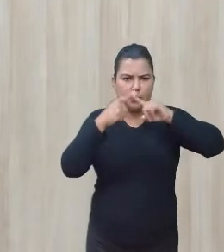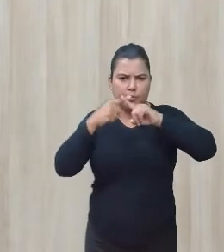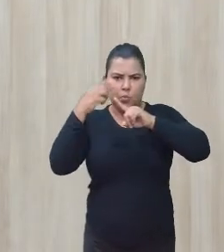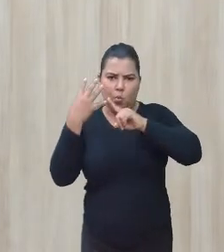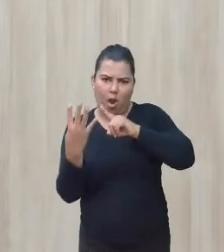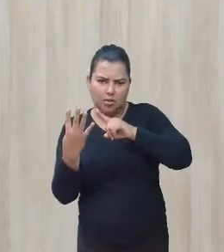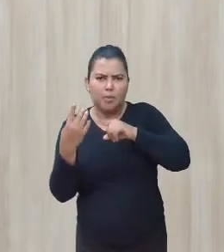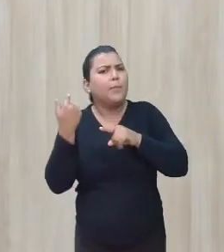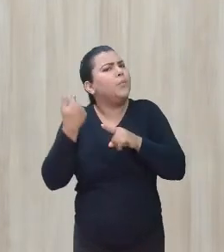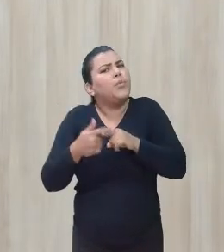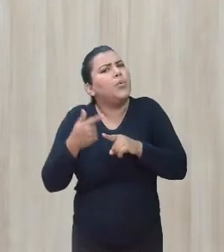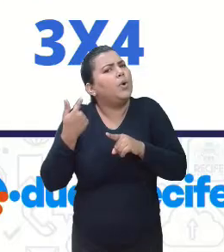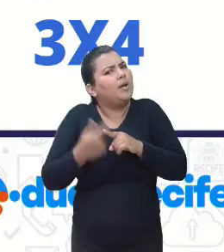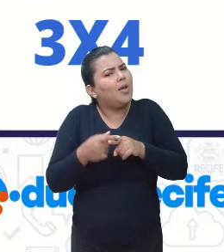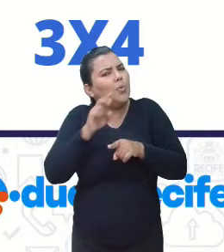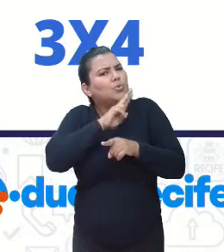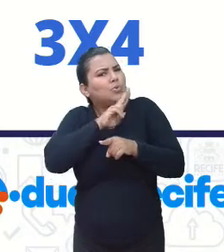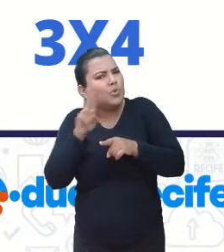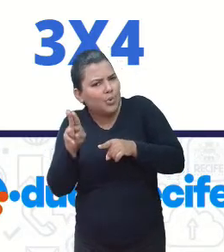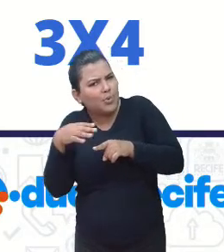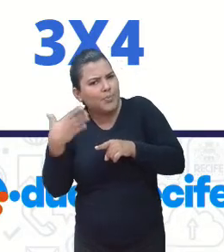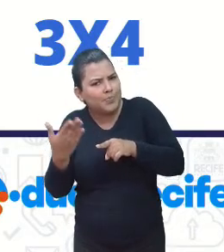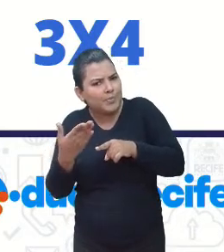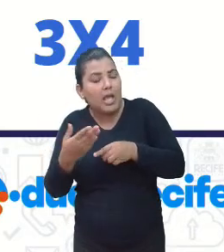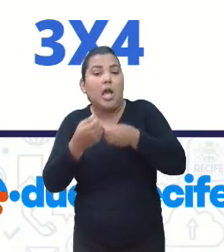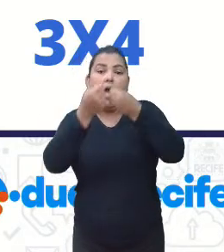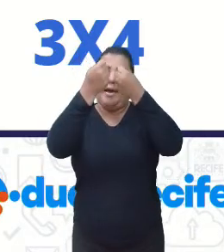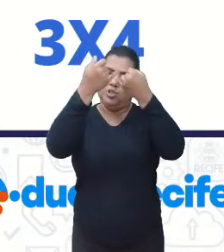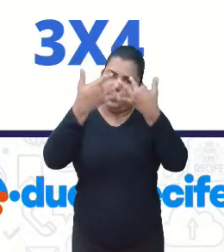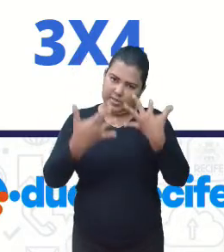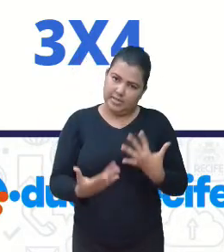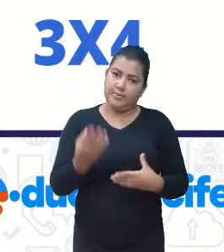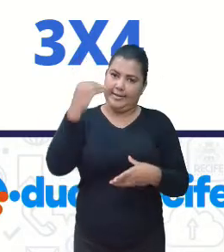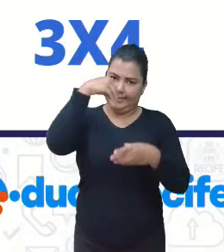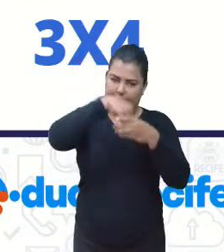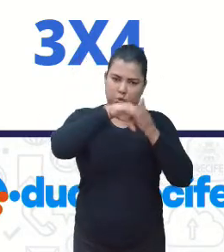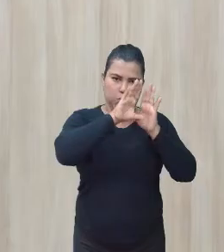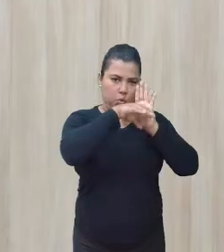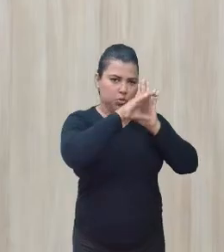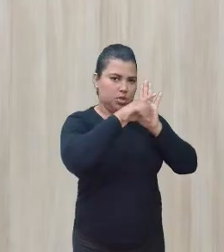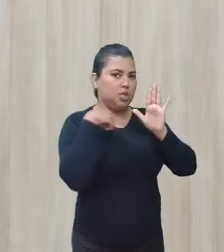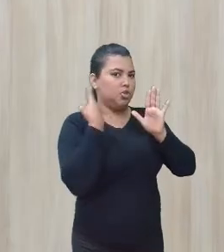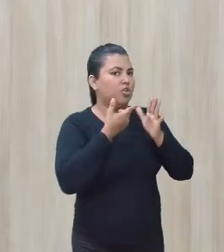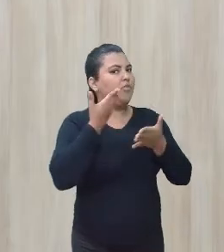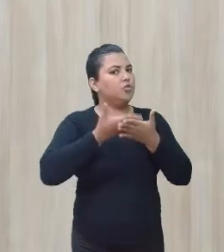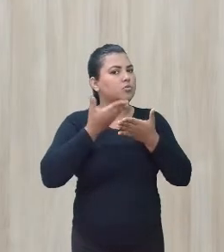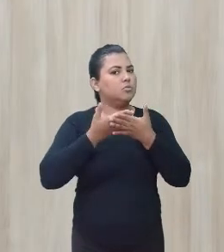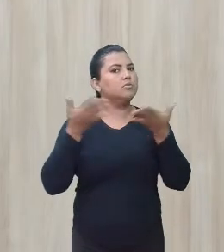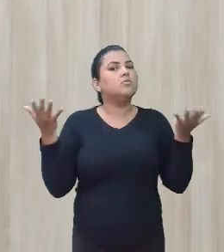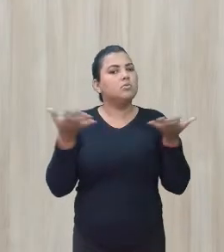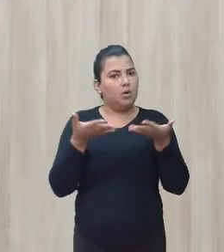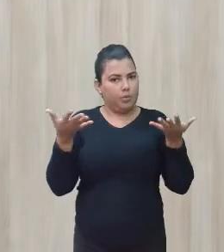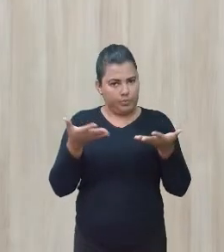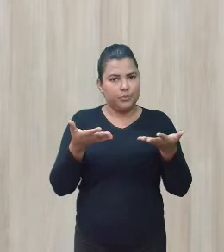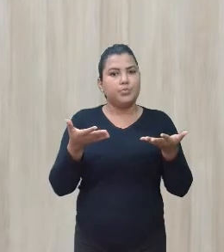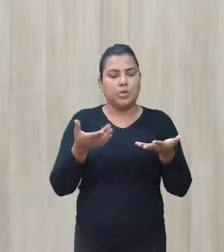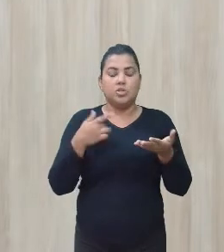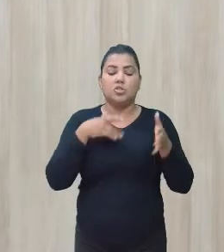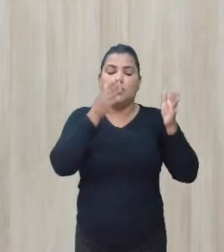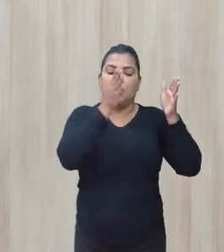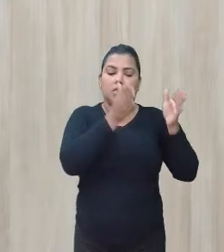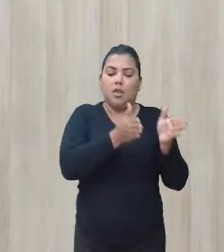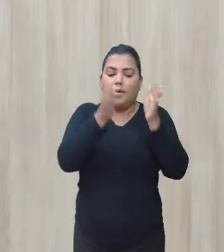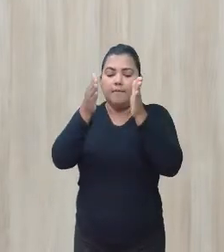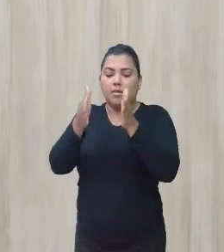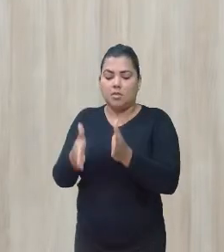3x4. A explicação ela é em um dos conceitos que a gente vai trabalhar já na aula de hoje, tá certo? A gente vai dividir